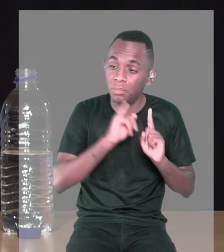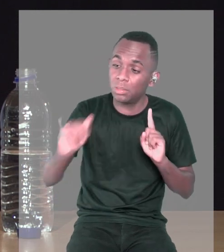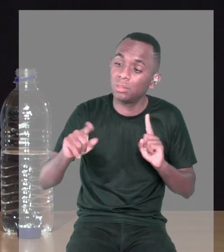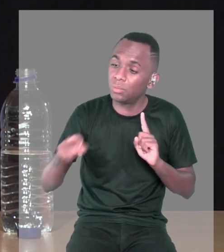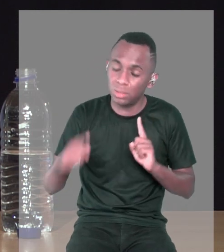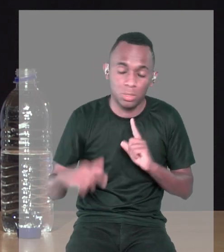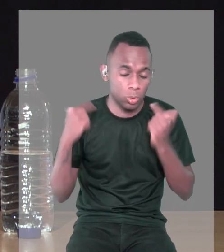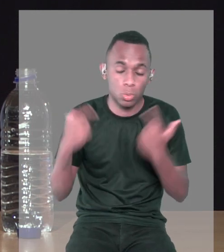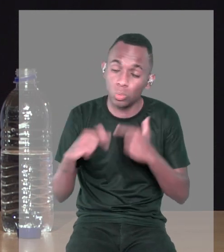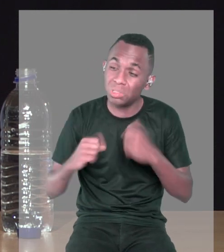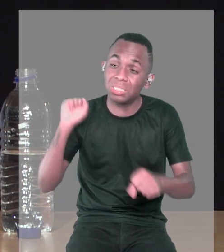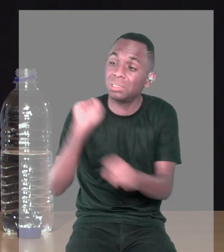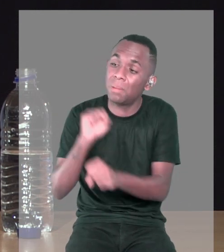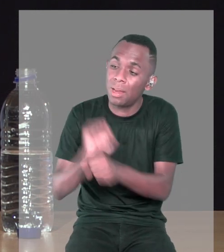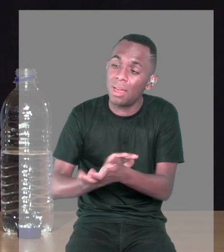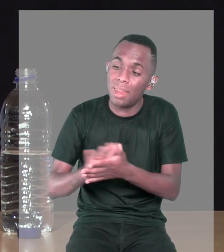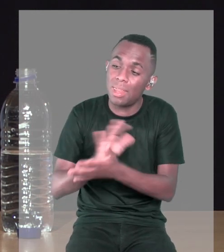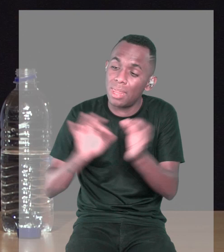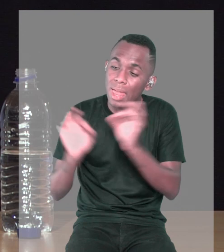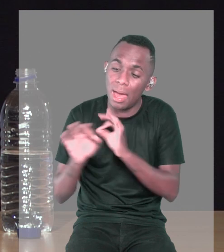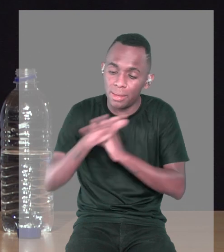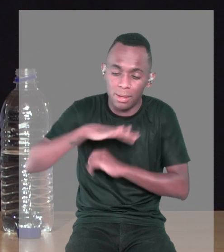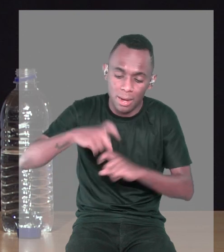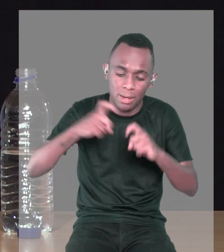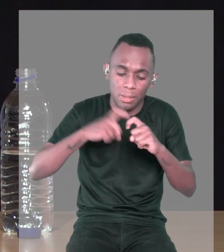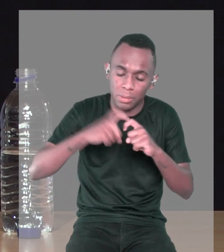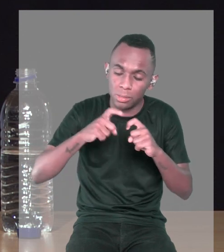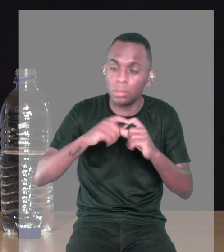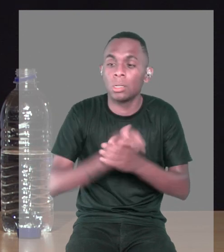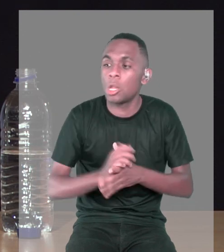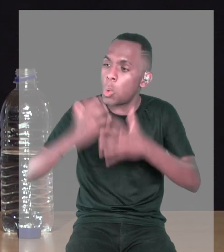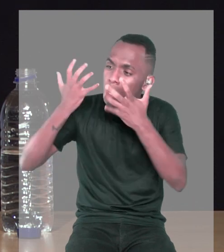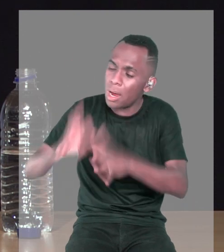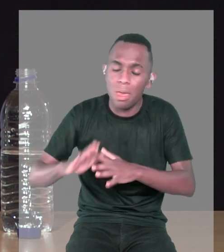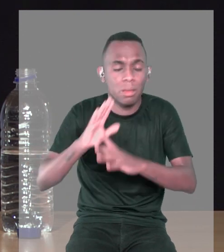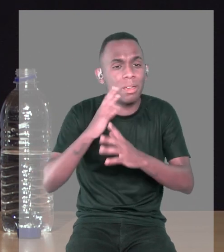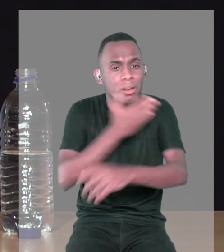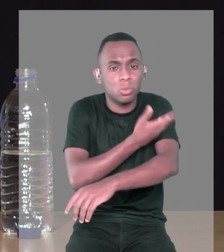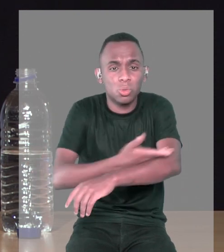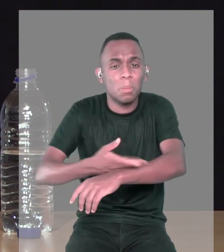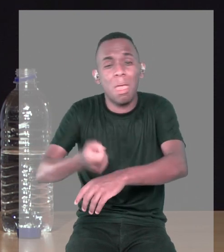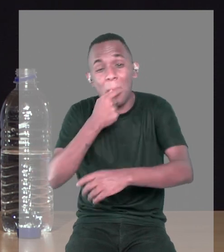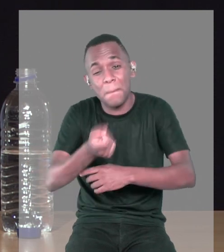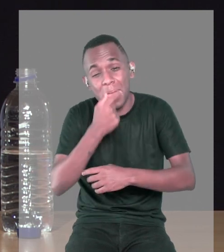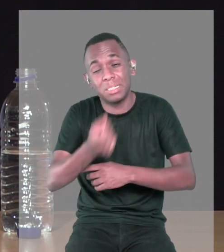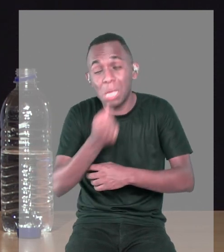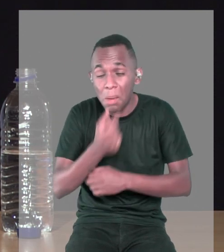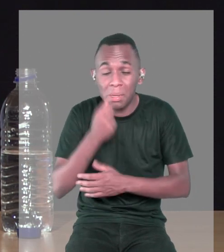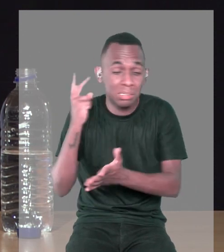Diz André, você não tinha mais nada a esperar dessa medicina. Recusava-se a acostumar